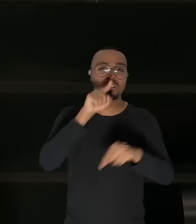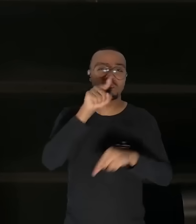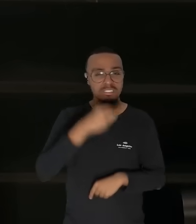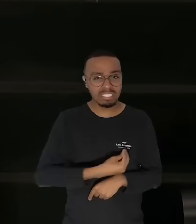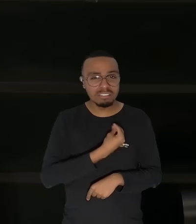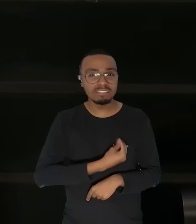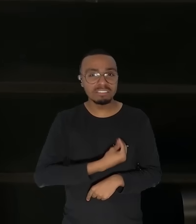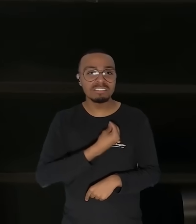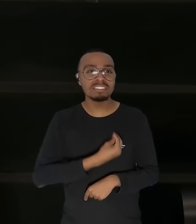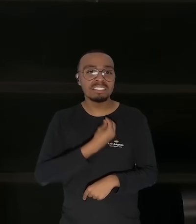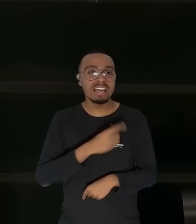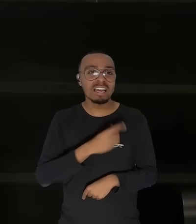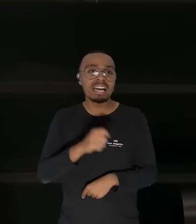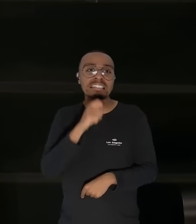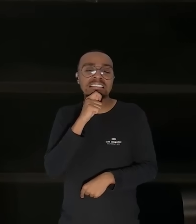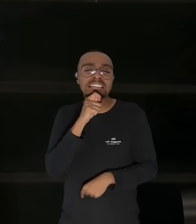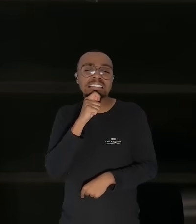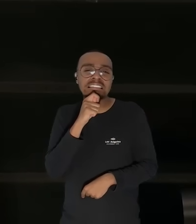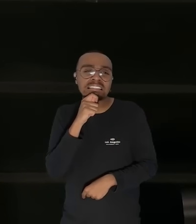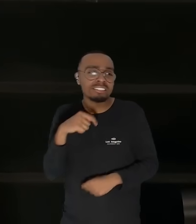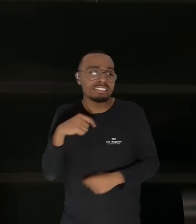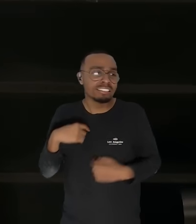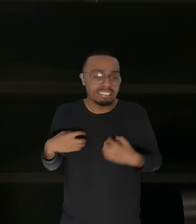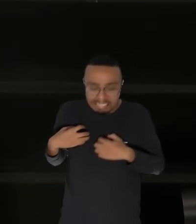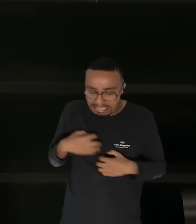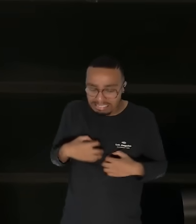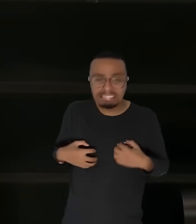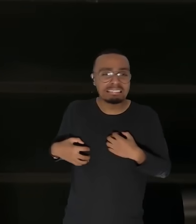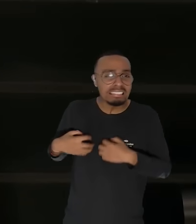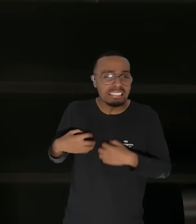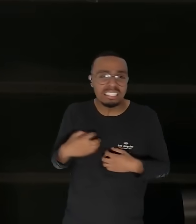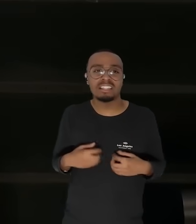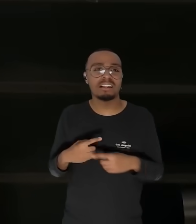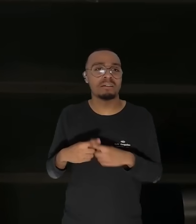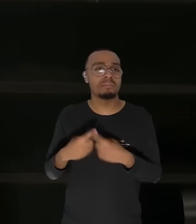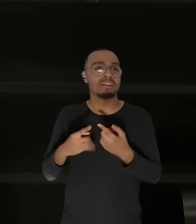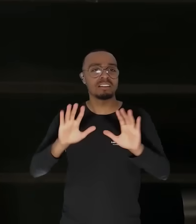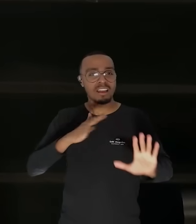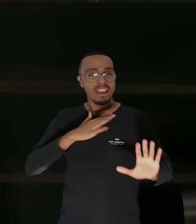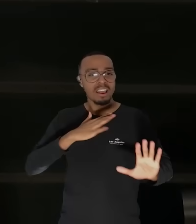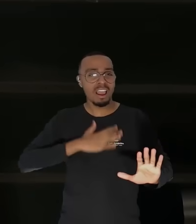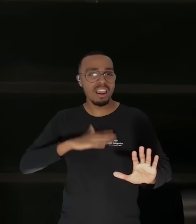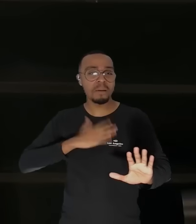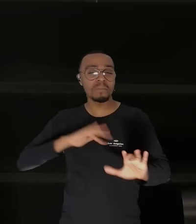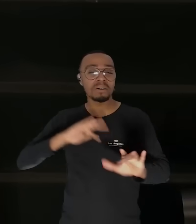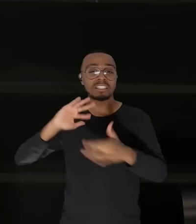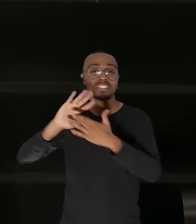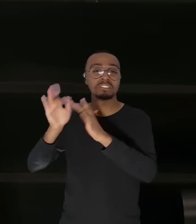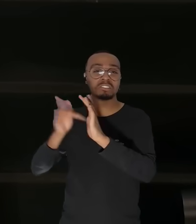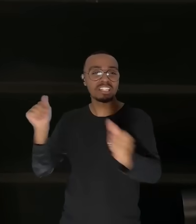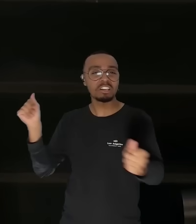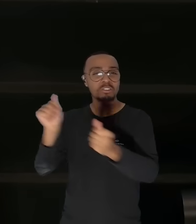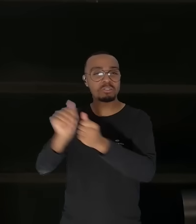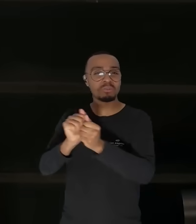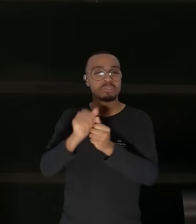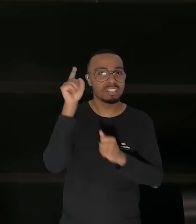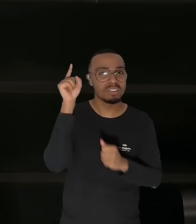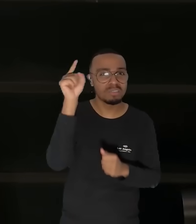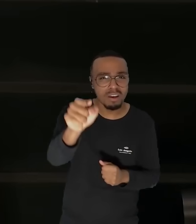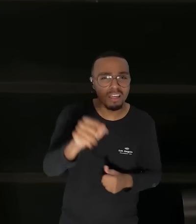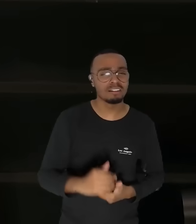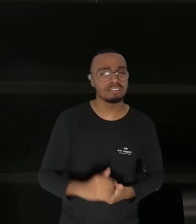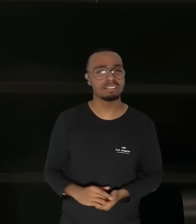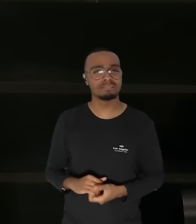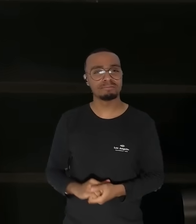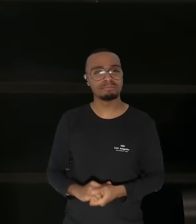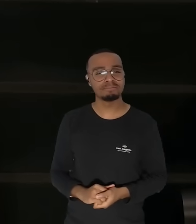vivendo, por mais dramático que seja, isso não nega a minha presença na sua vida.